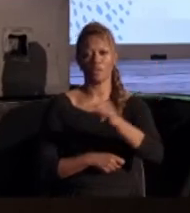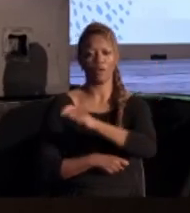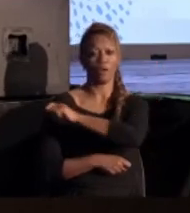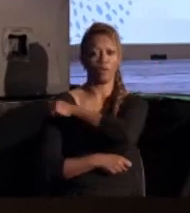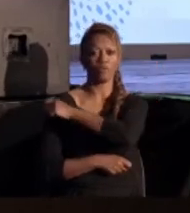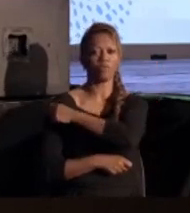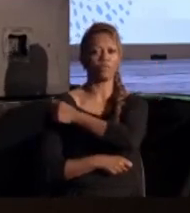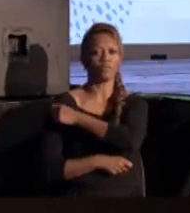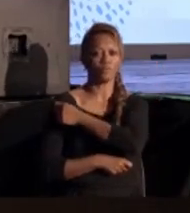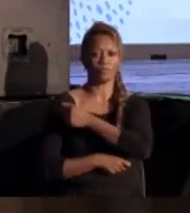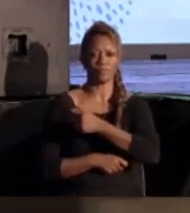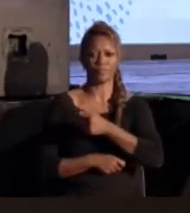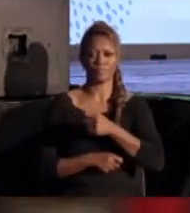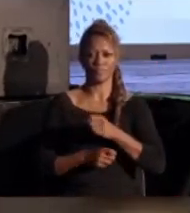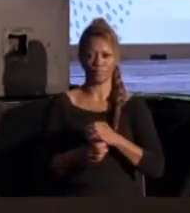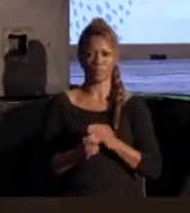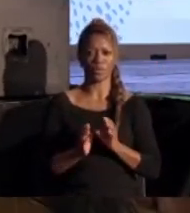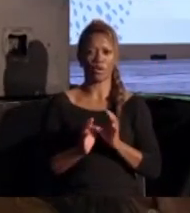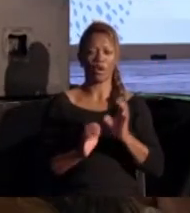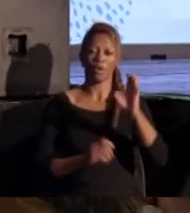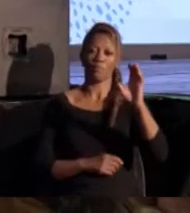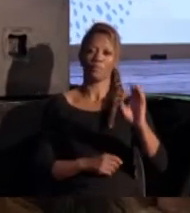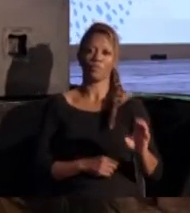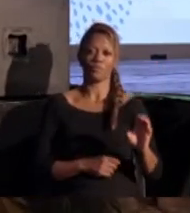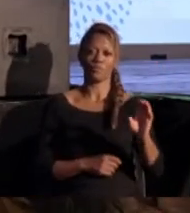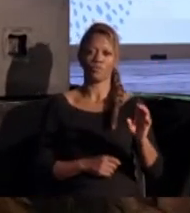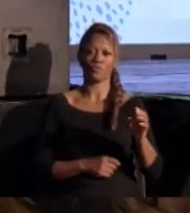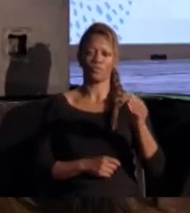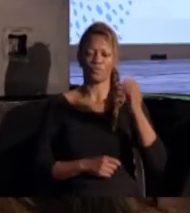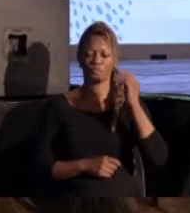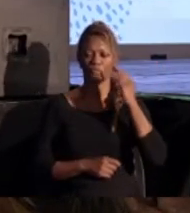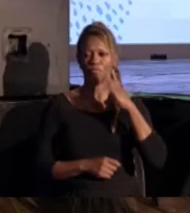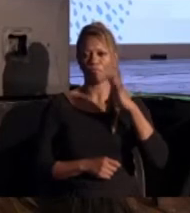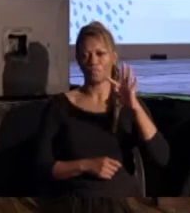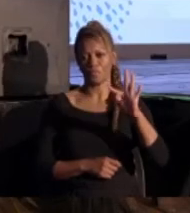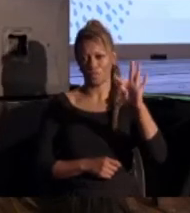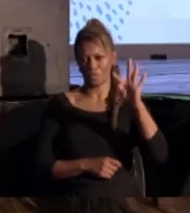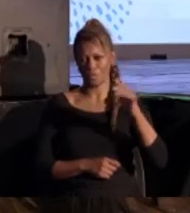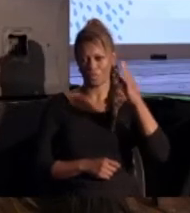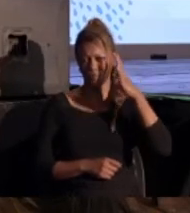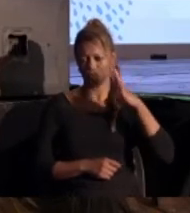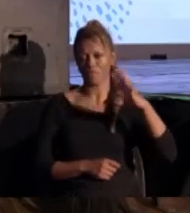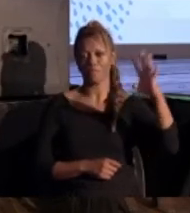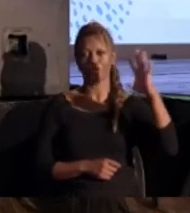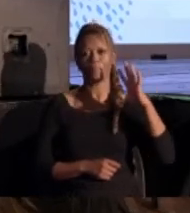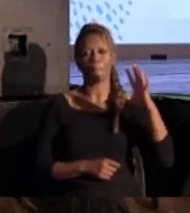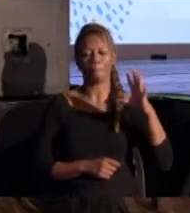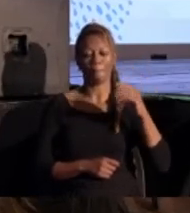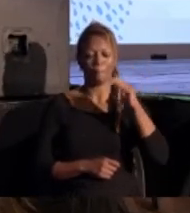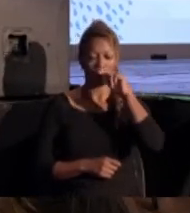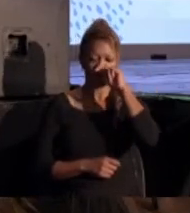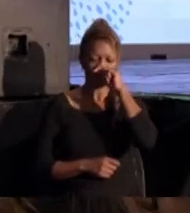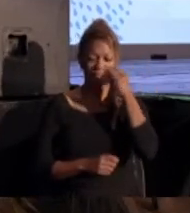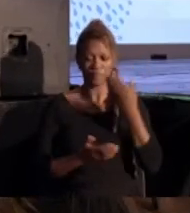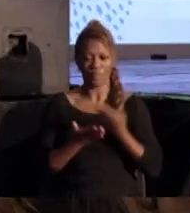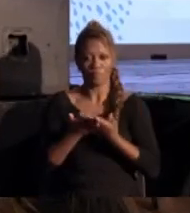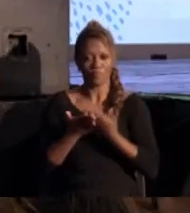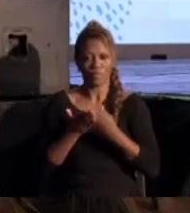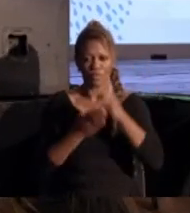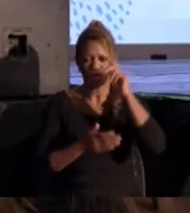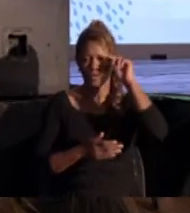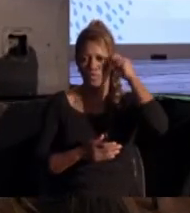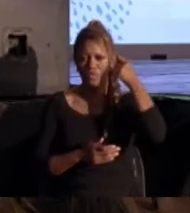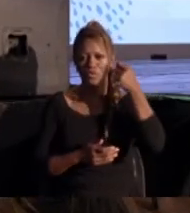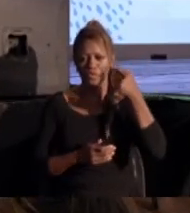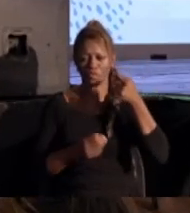Janeiro, coordena pesquisas nas áreas de filosofia e educação, e integra o Laboratório de Estudos Afro-Brasileiros